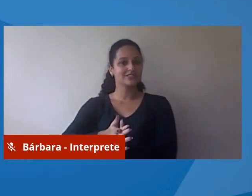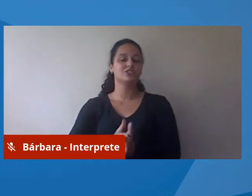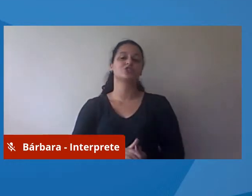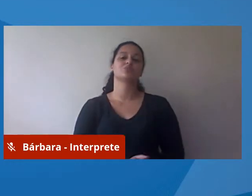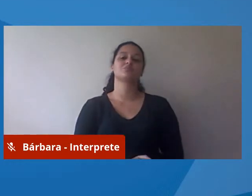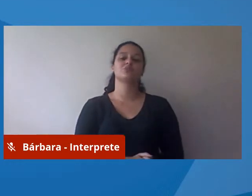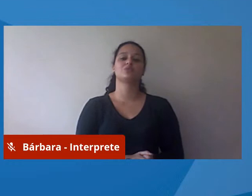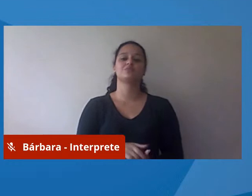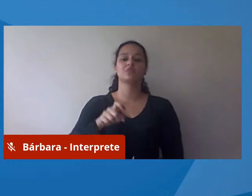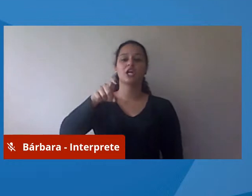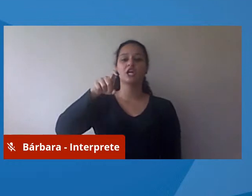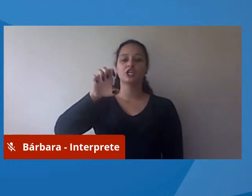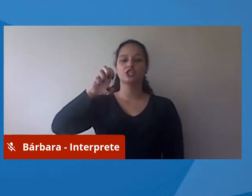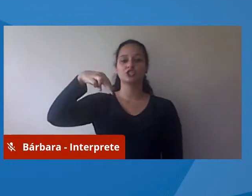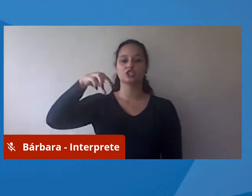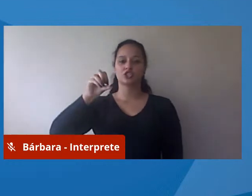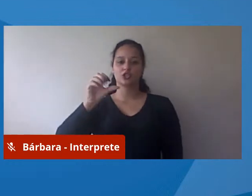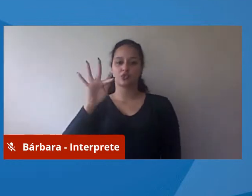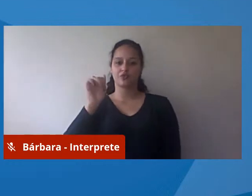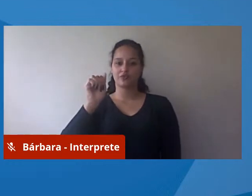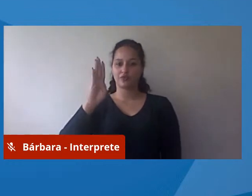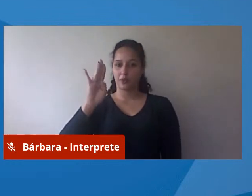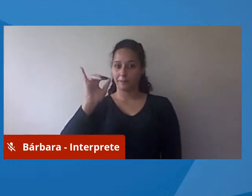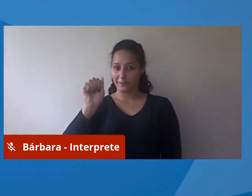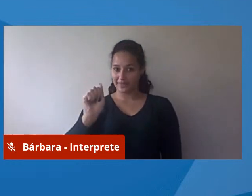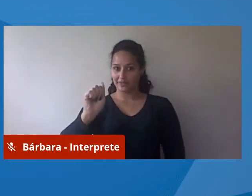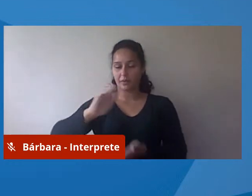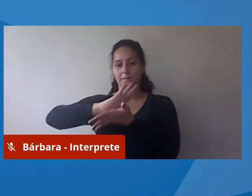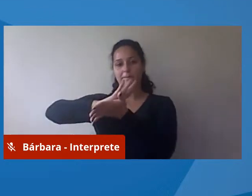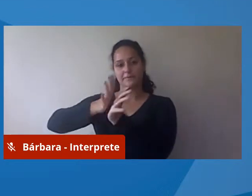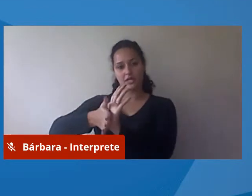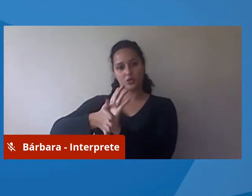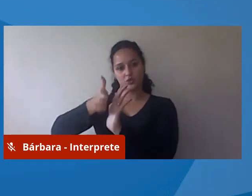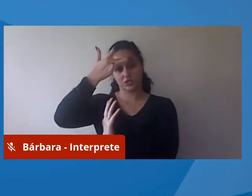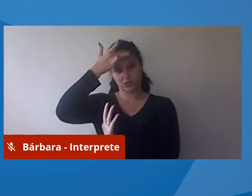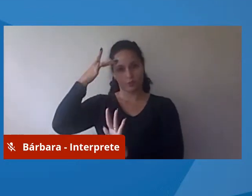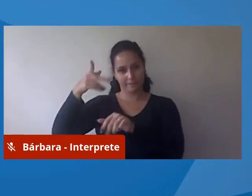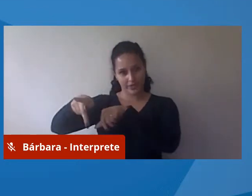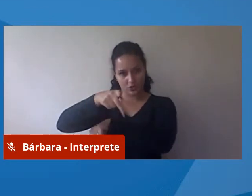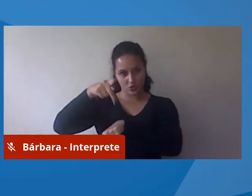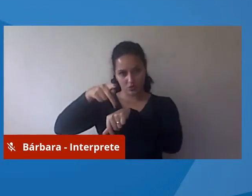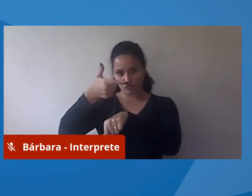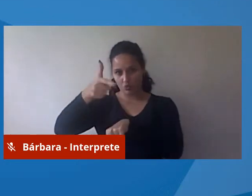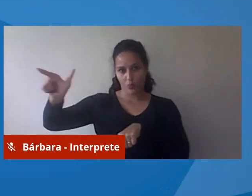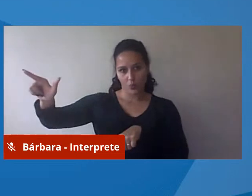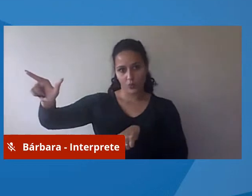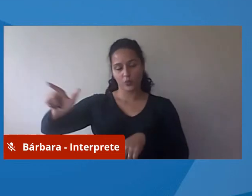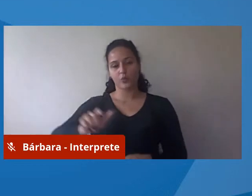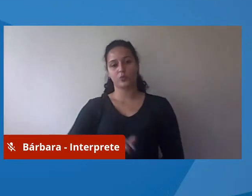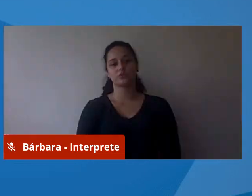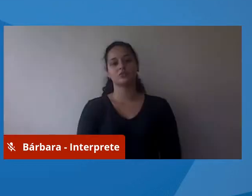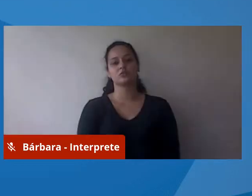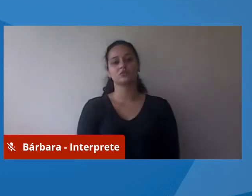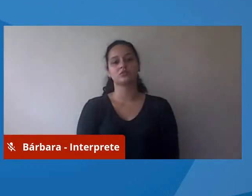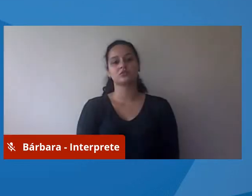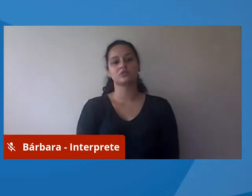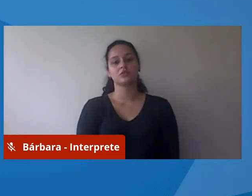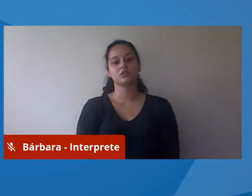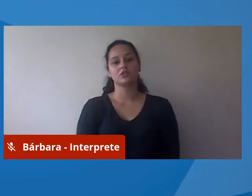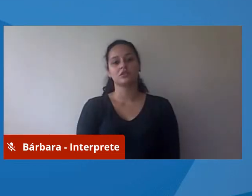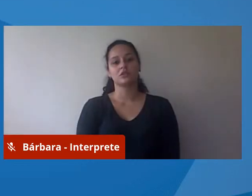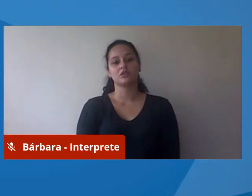uma espécie de nacionalismo ultra-reacionário, né? A xenofobia, o